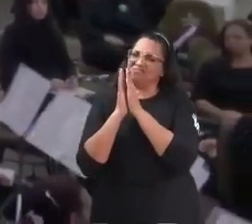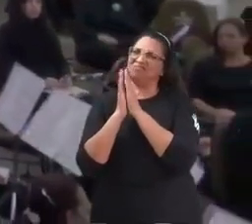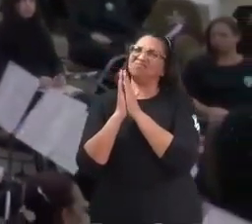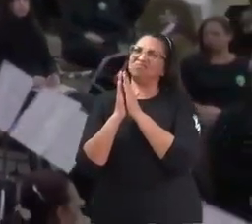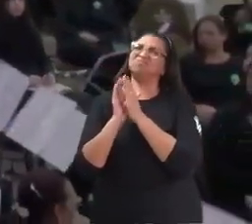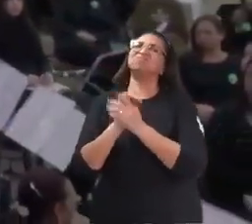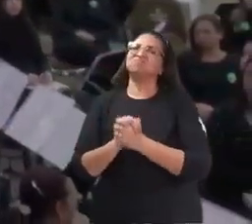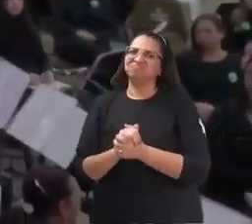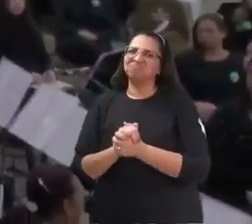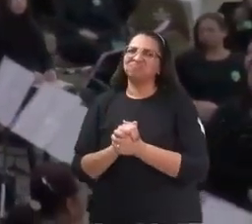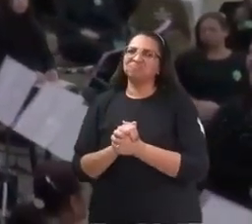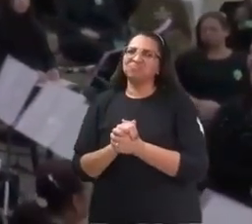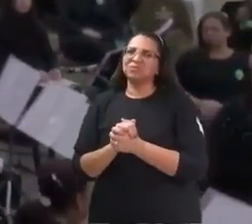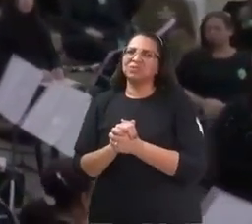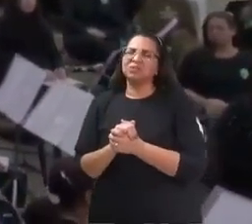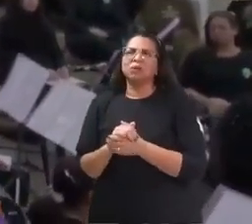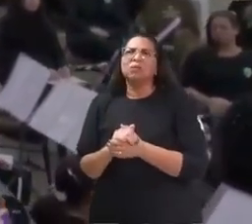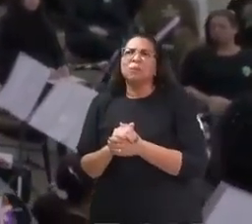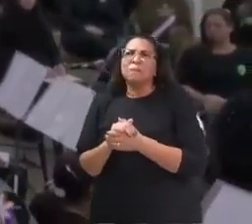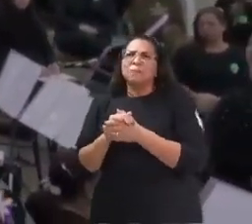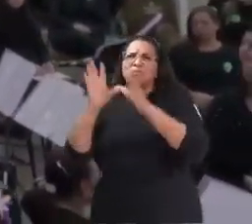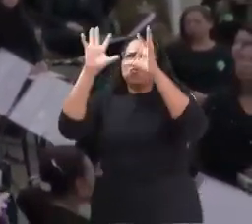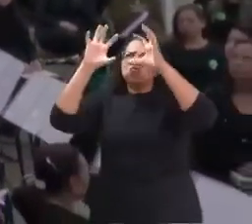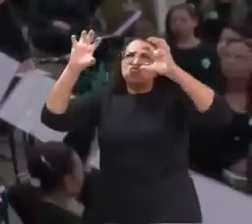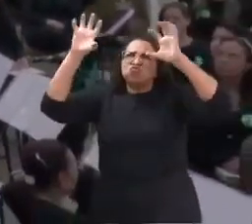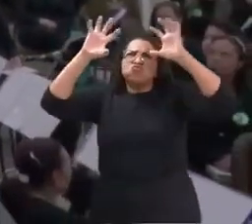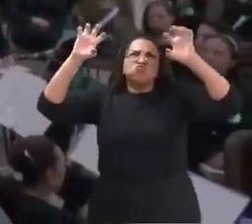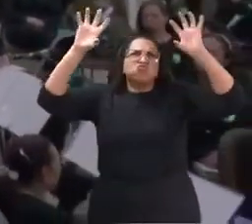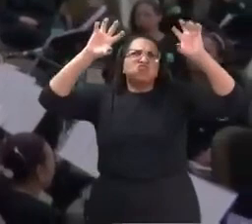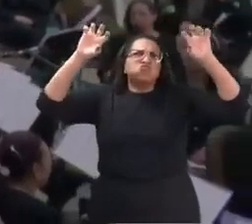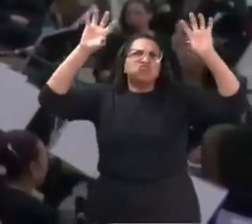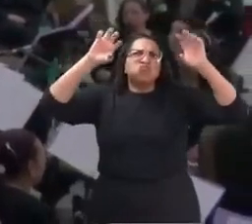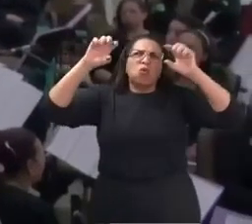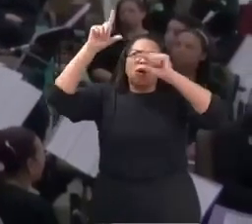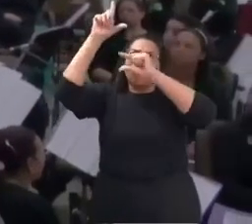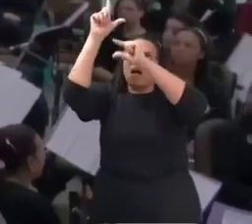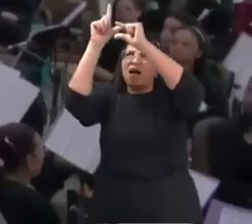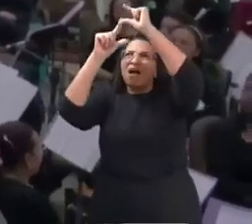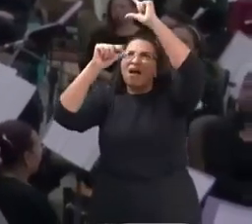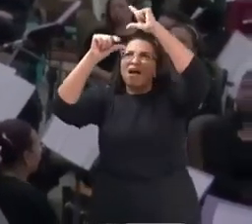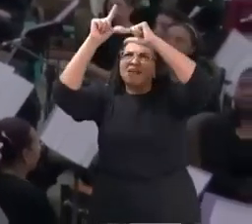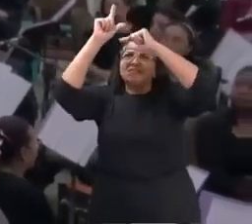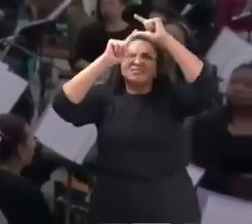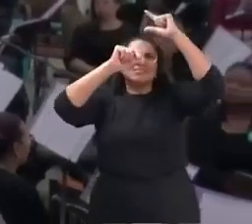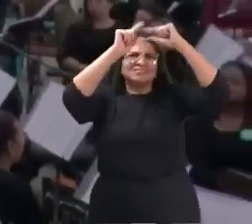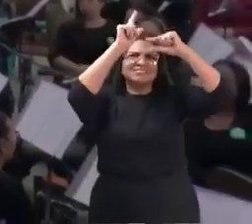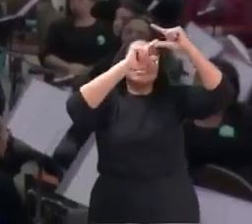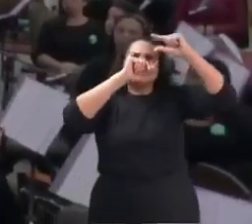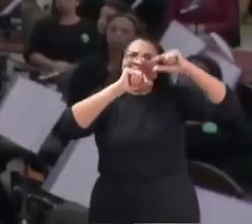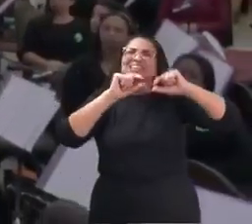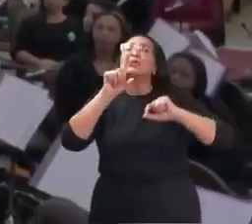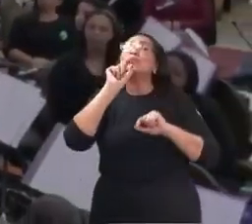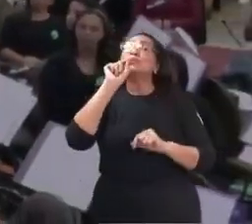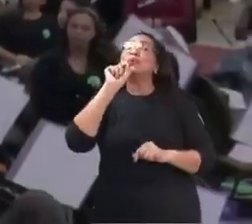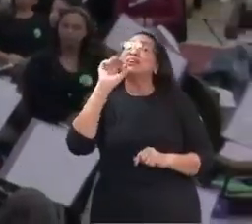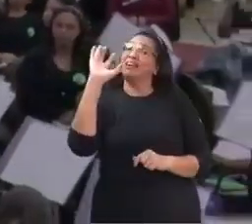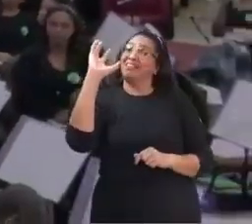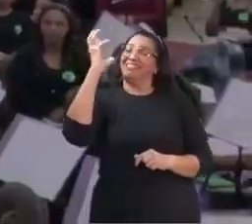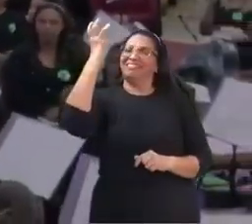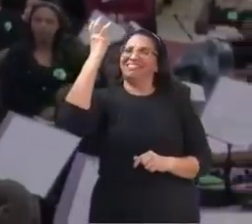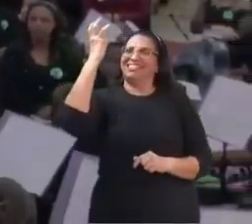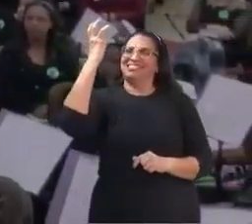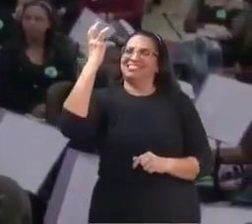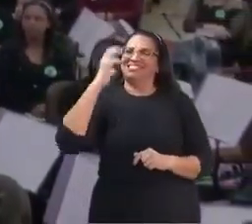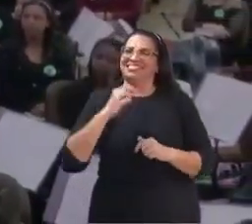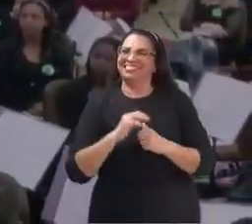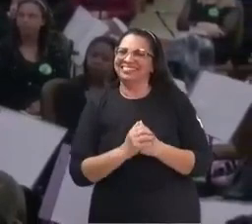faz com que as nuvens entrem para guerrear e as estrelas desçam para a guerra. E o maior